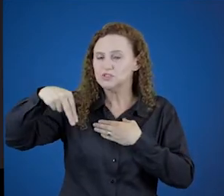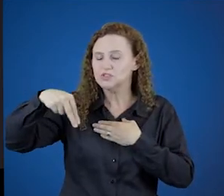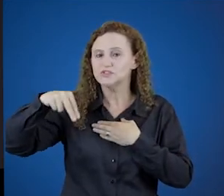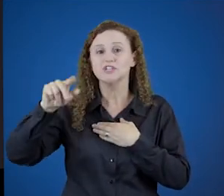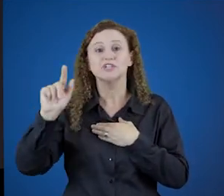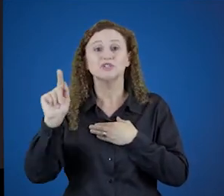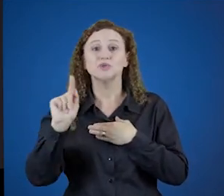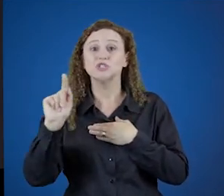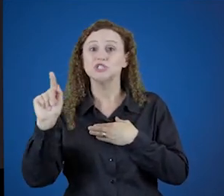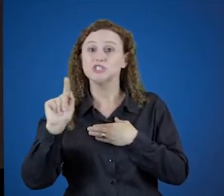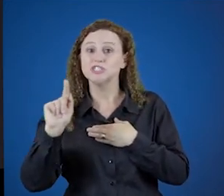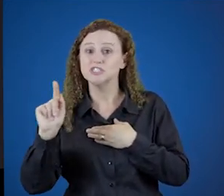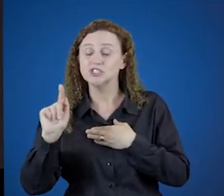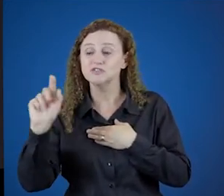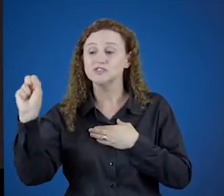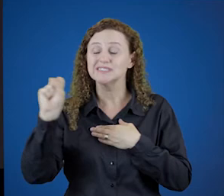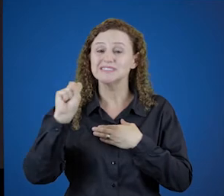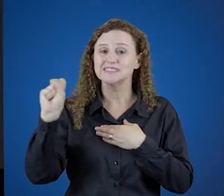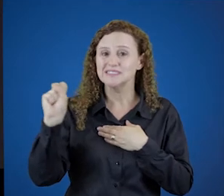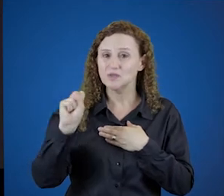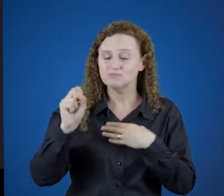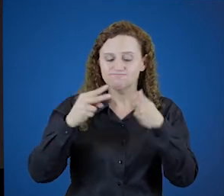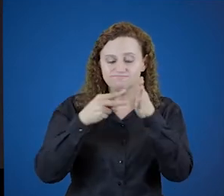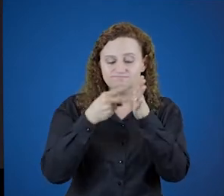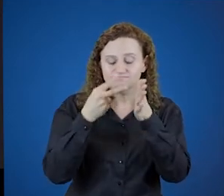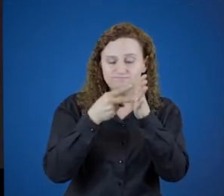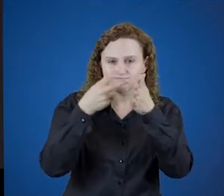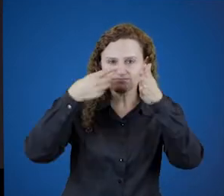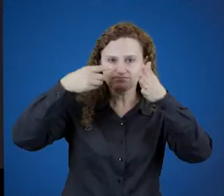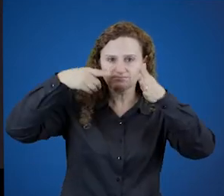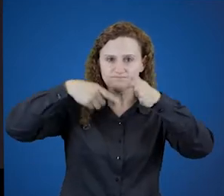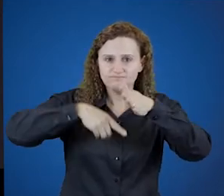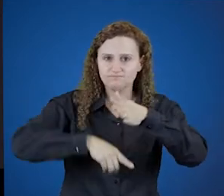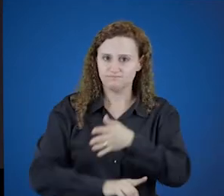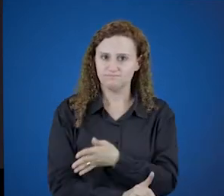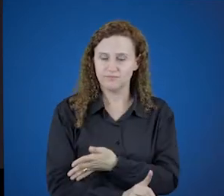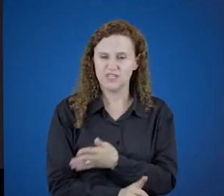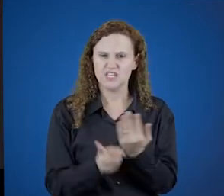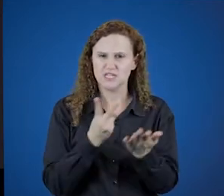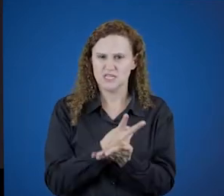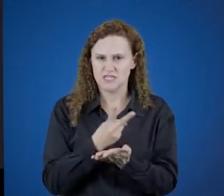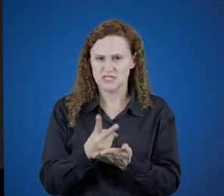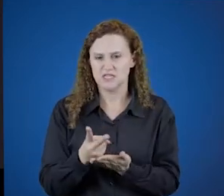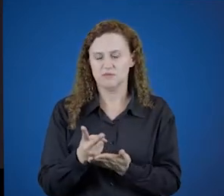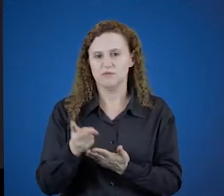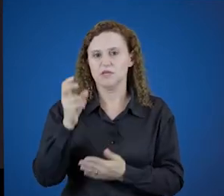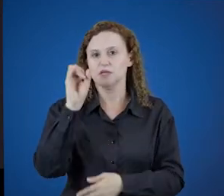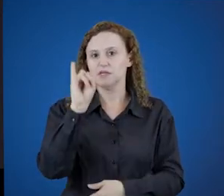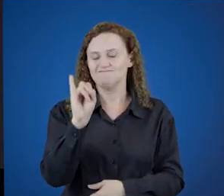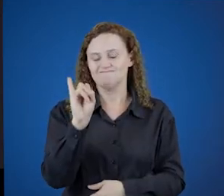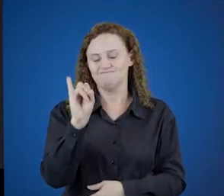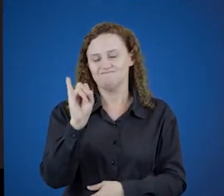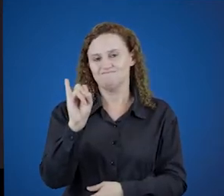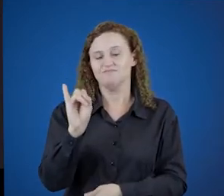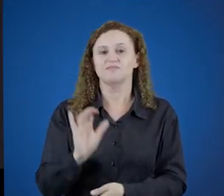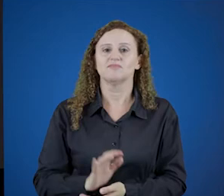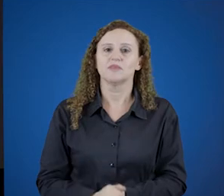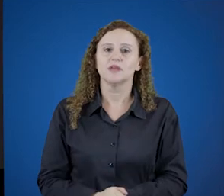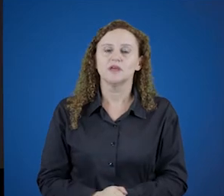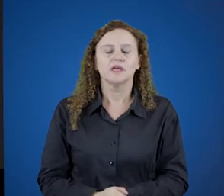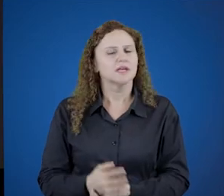nominativo no genitivo genitivo singular da segunda declinação sempre em